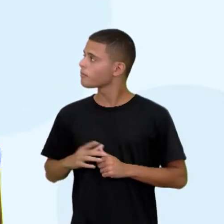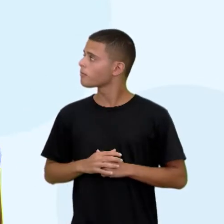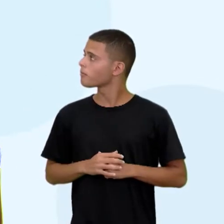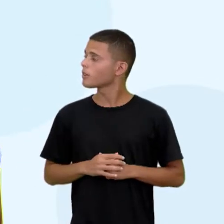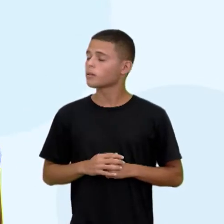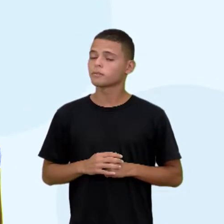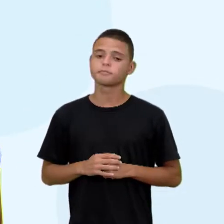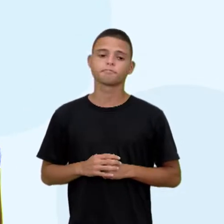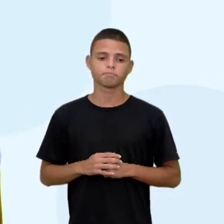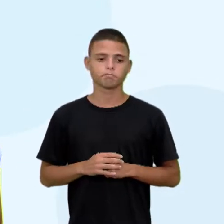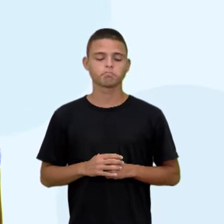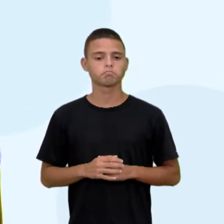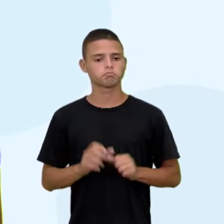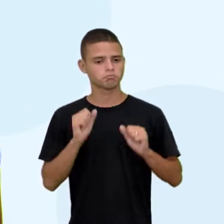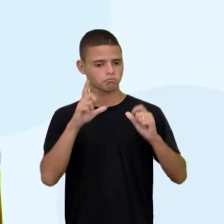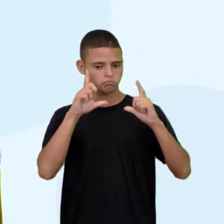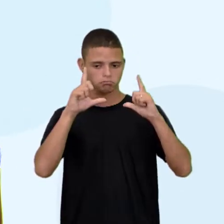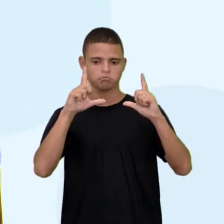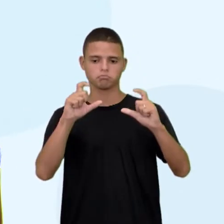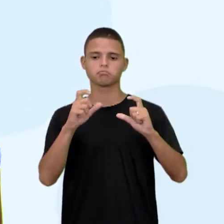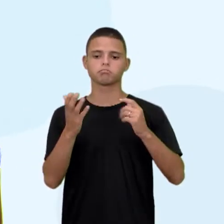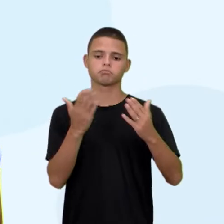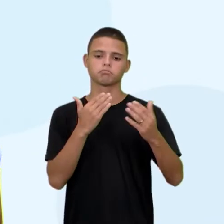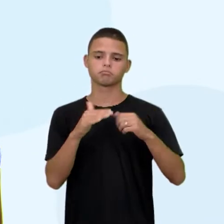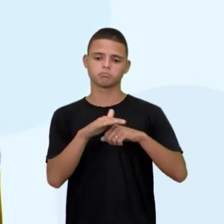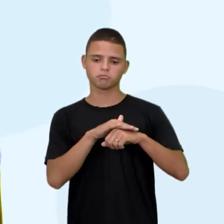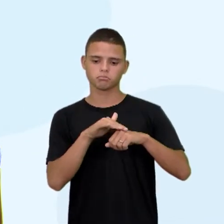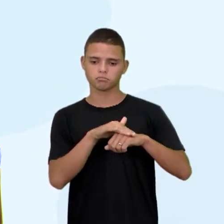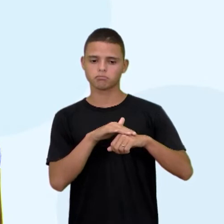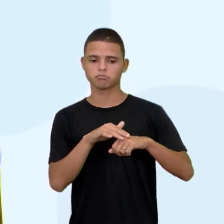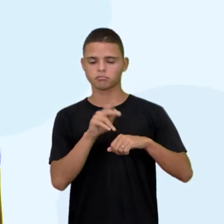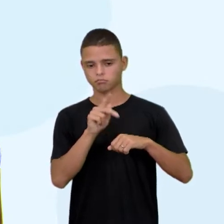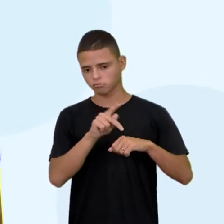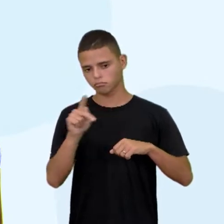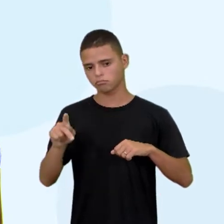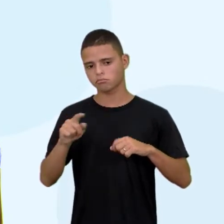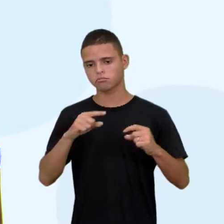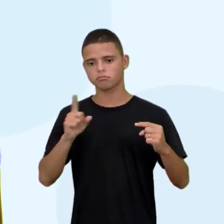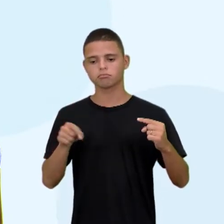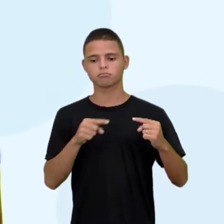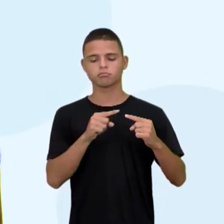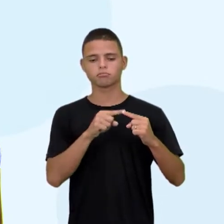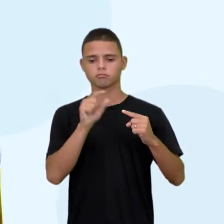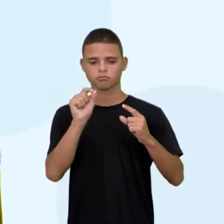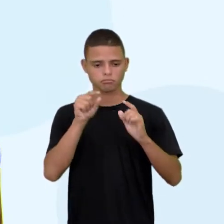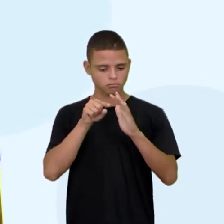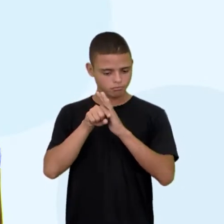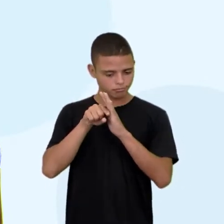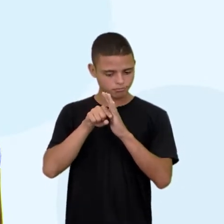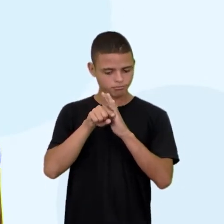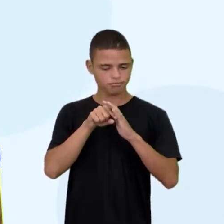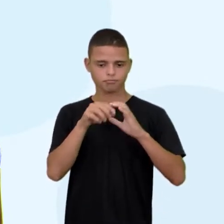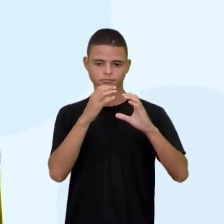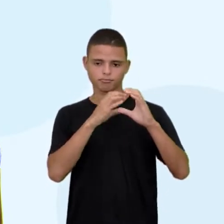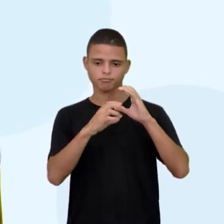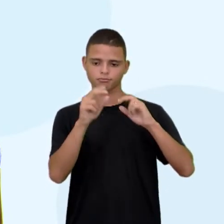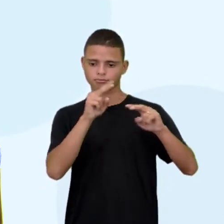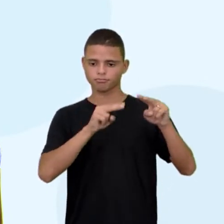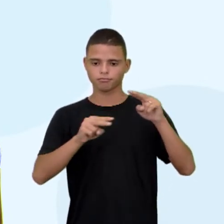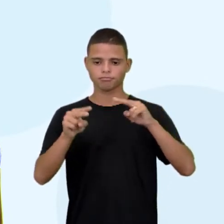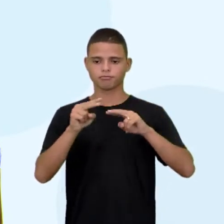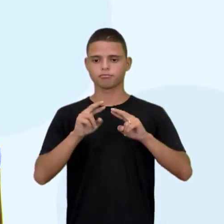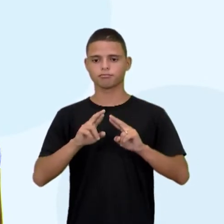aí conversar com o seu professor sobre essa orientação. E nosso objetivo é sempre pesquisar sobre a comunicação visual em diferentes linguagens,